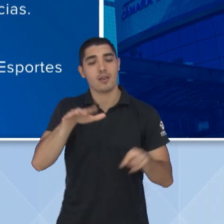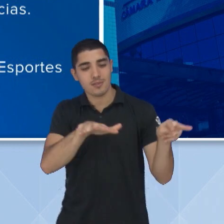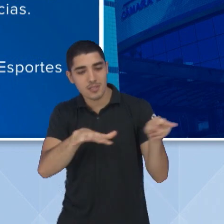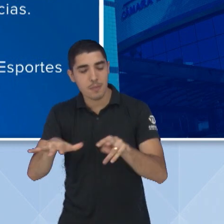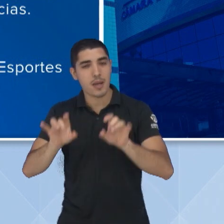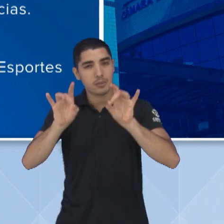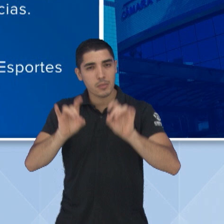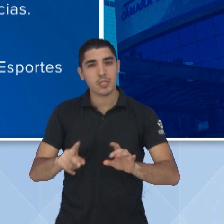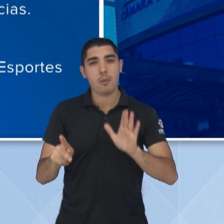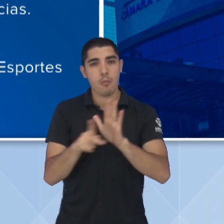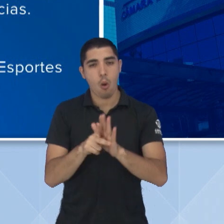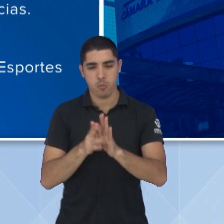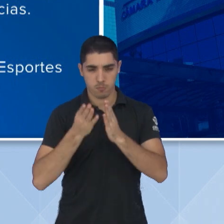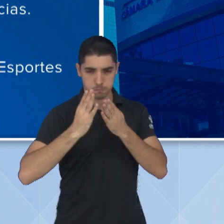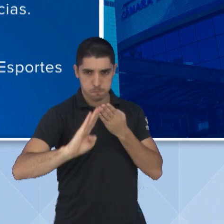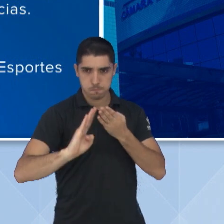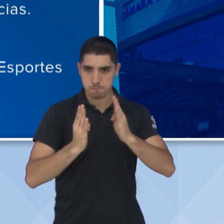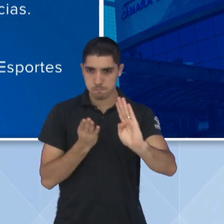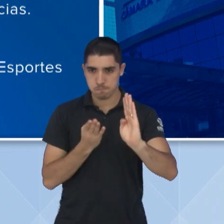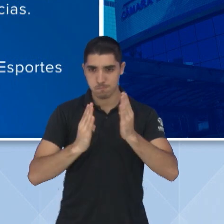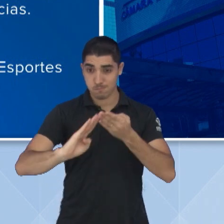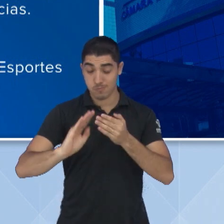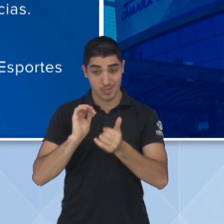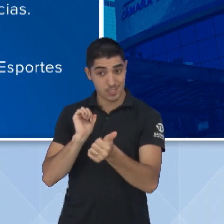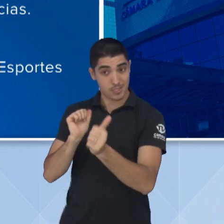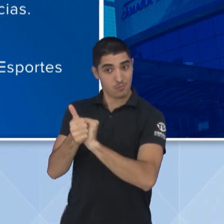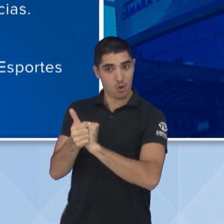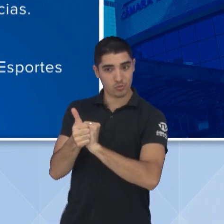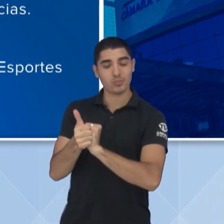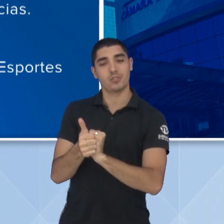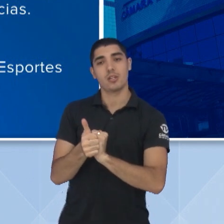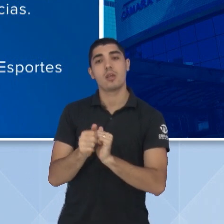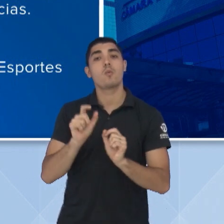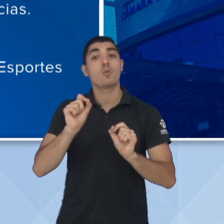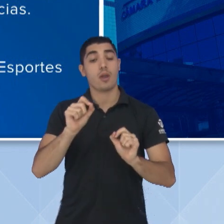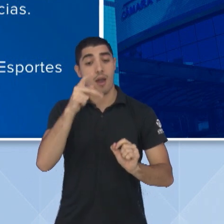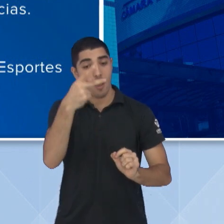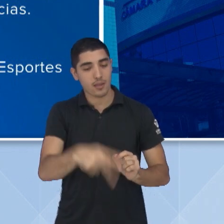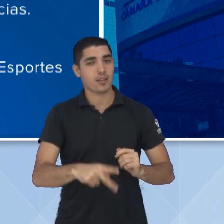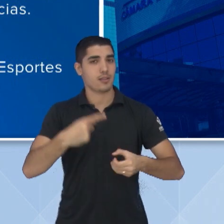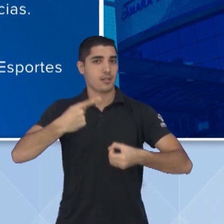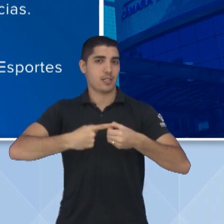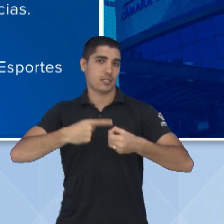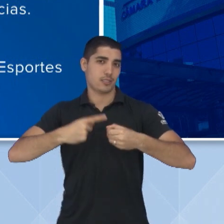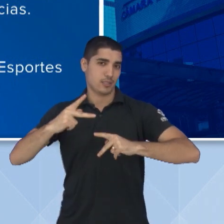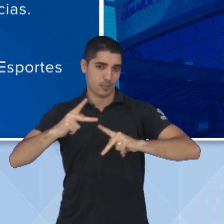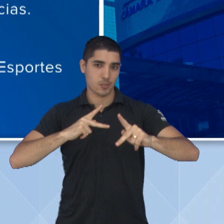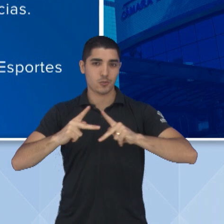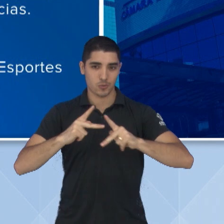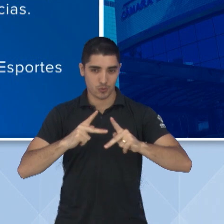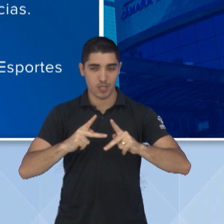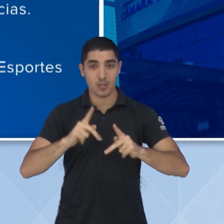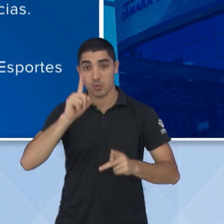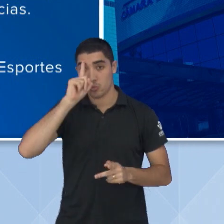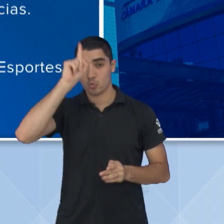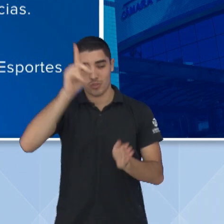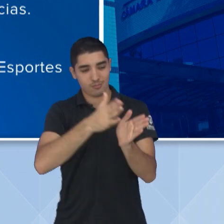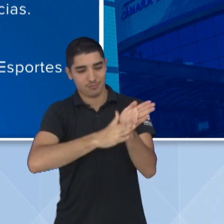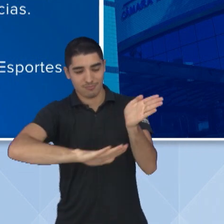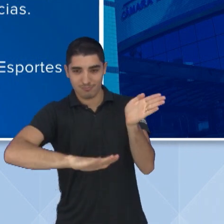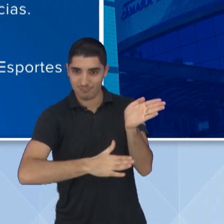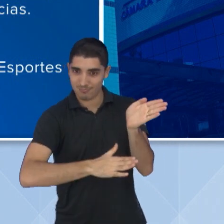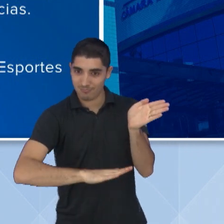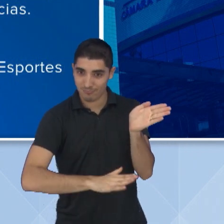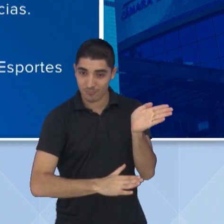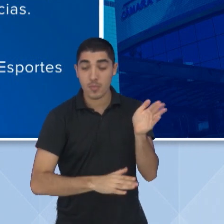Artes Marciais no calendário oficial do município de São José dos Campos, e da outras